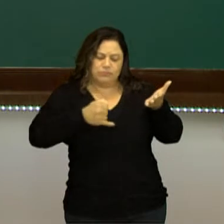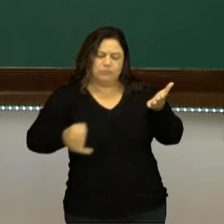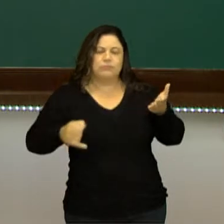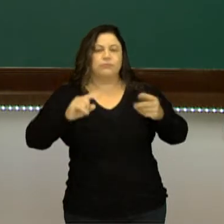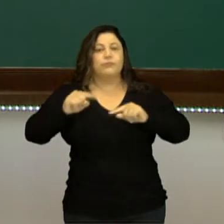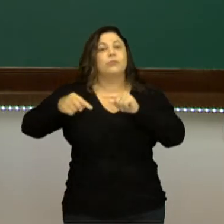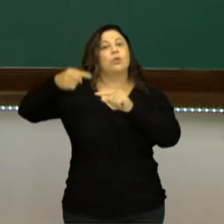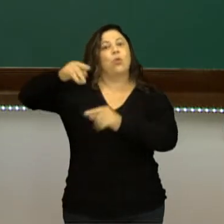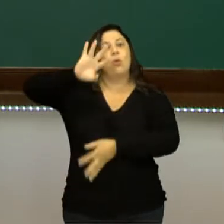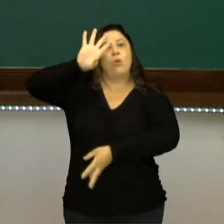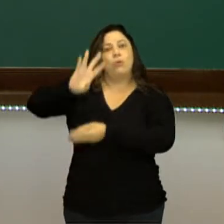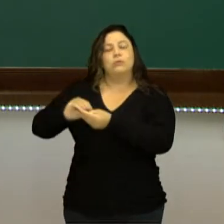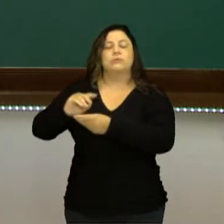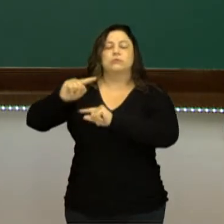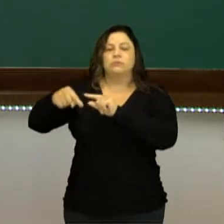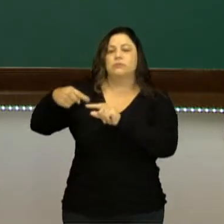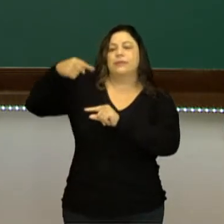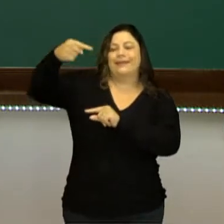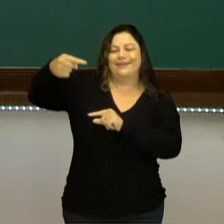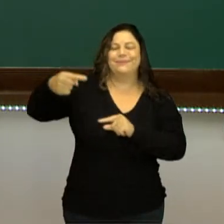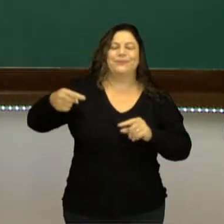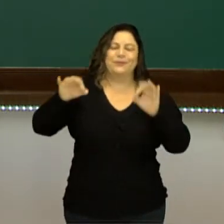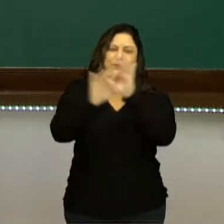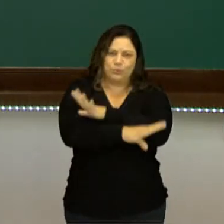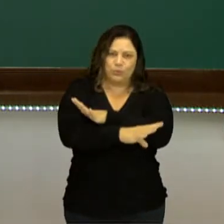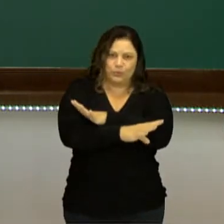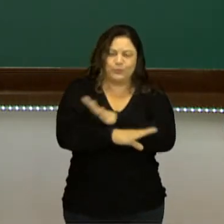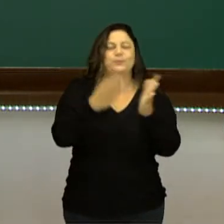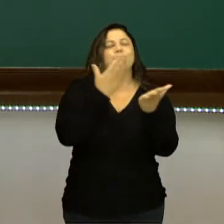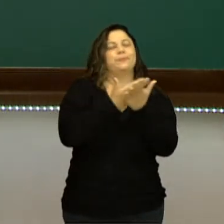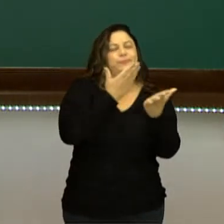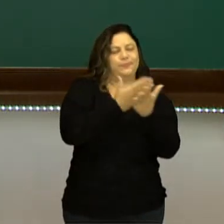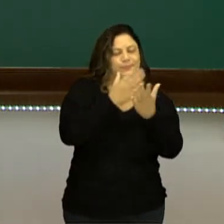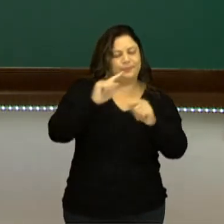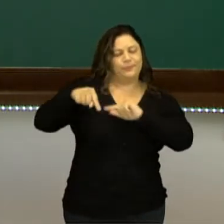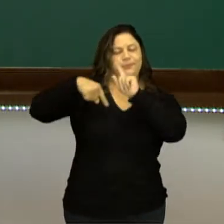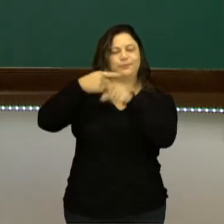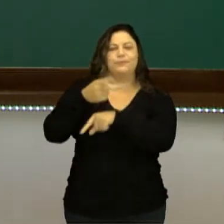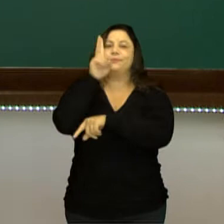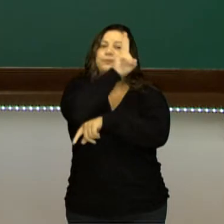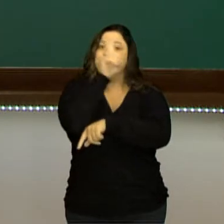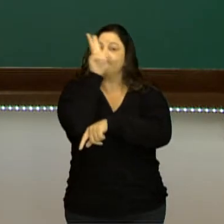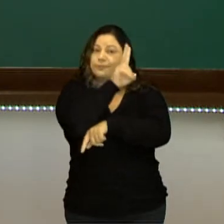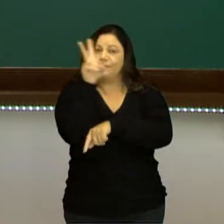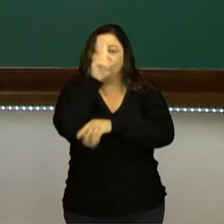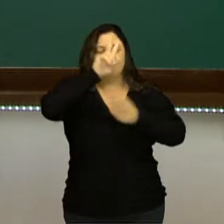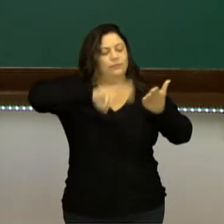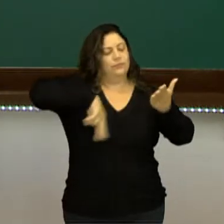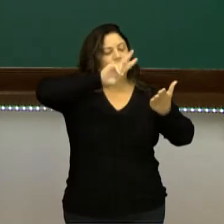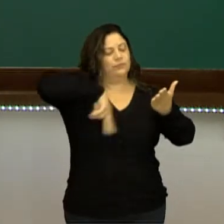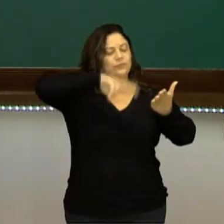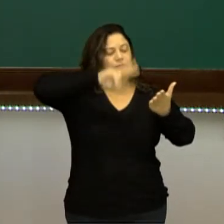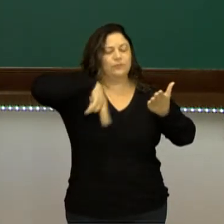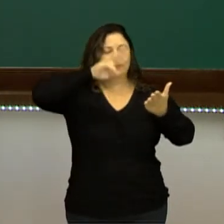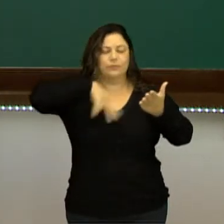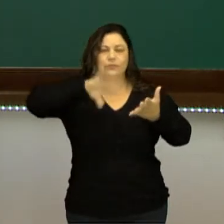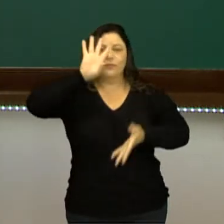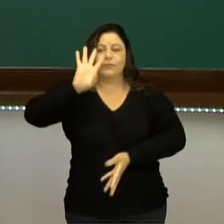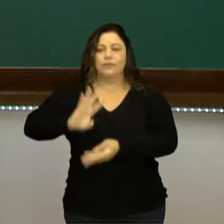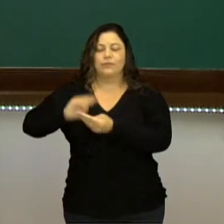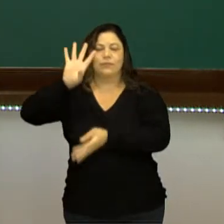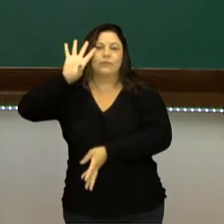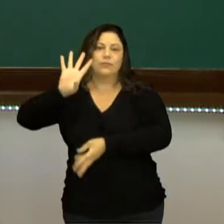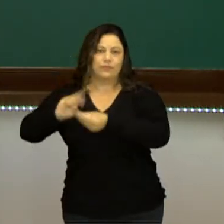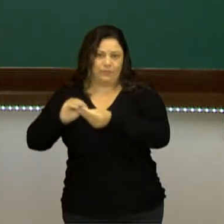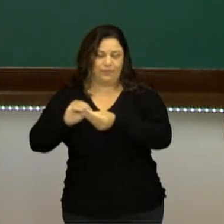quando você faz isso posterior à sua aula. Você vai revisar a sua aula e você constrói um resumo daquilo que